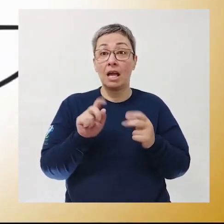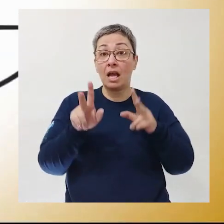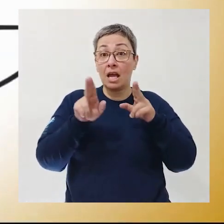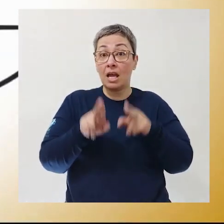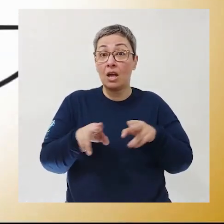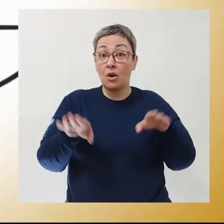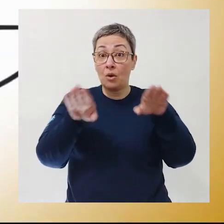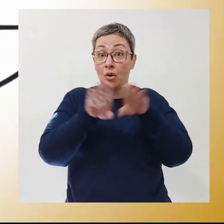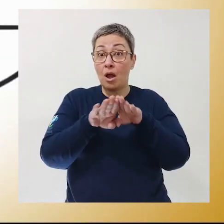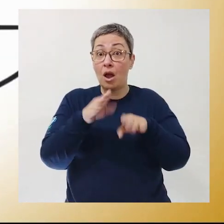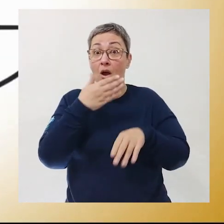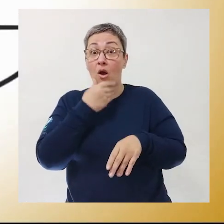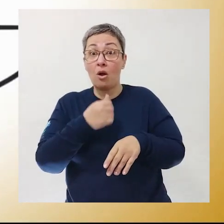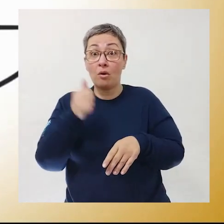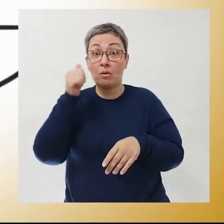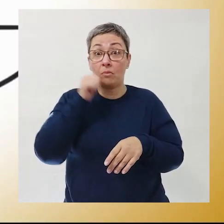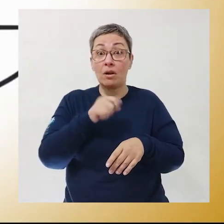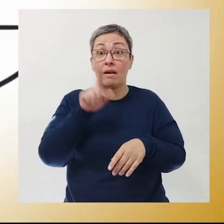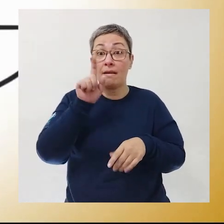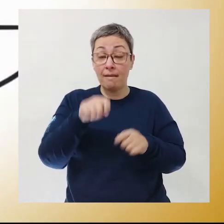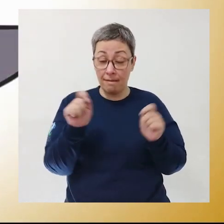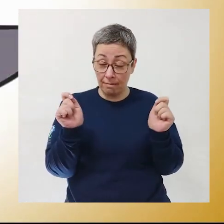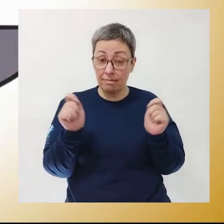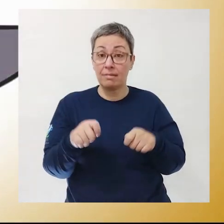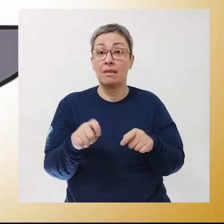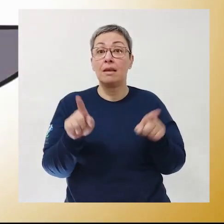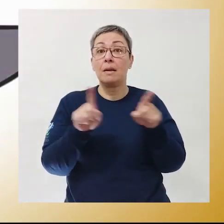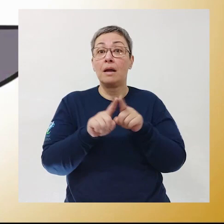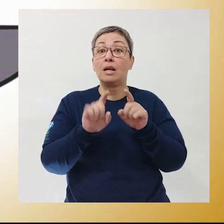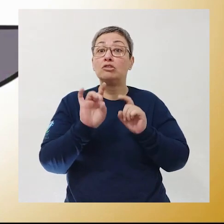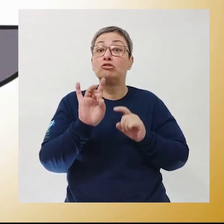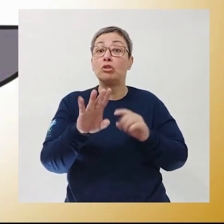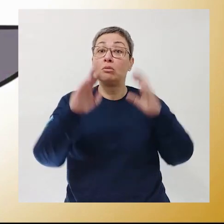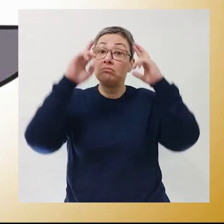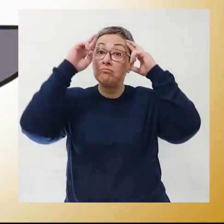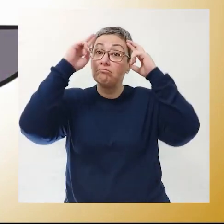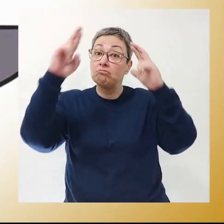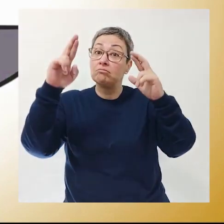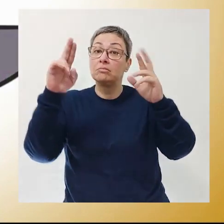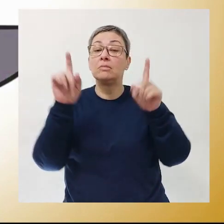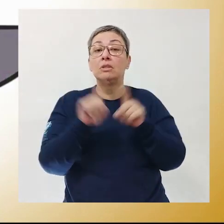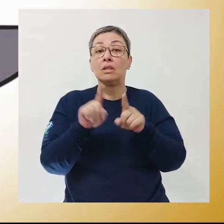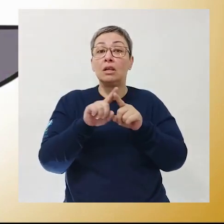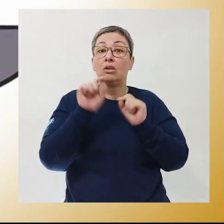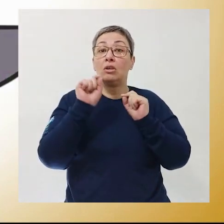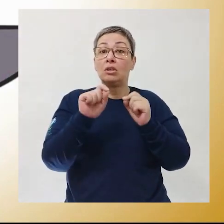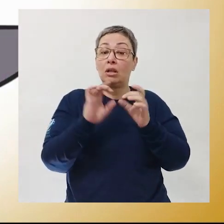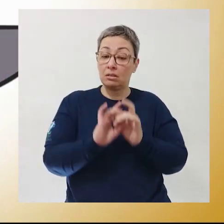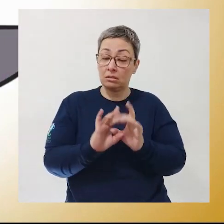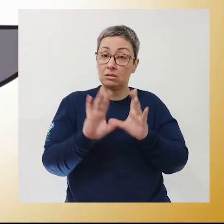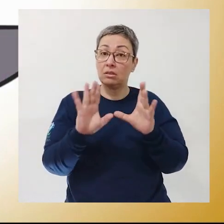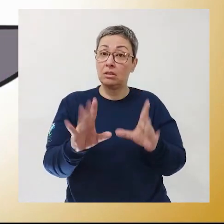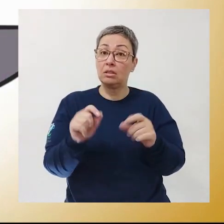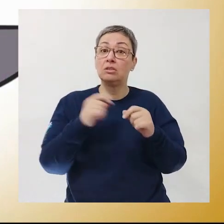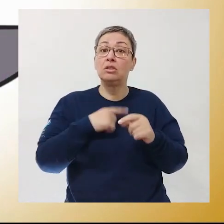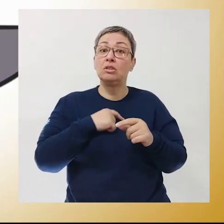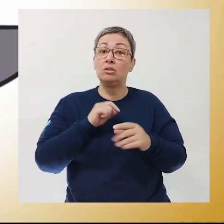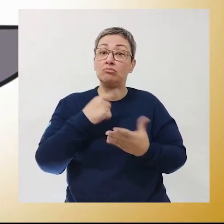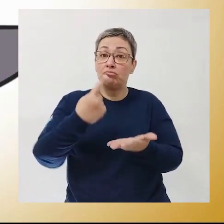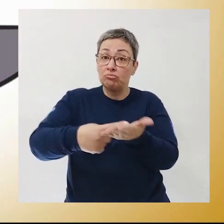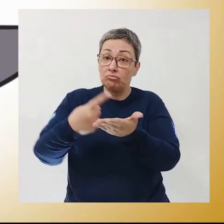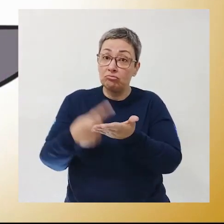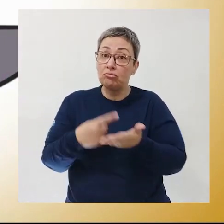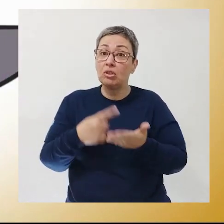A igualdade entre homem e mulher é possível, basta respeitar, basta dar a liberdade de